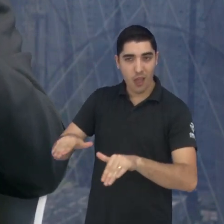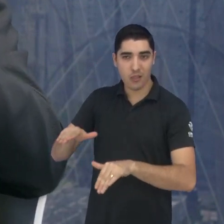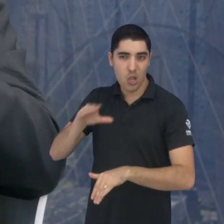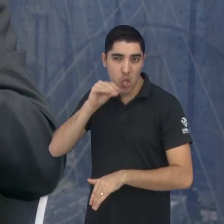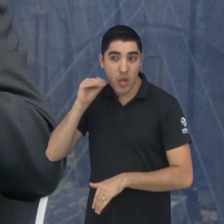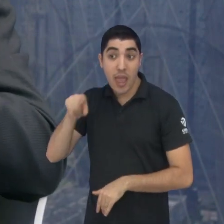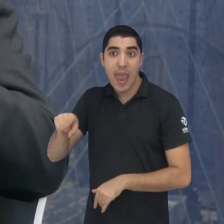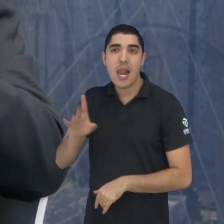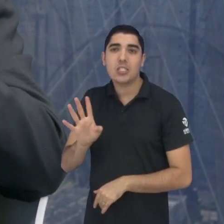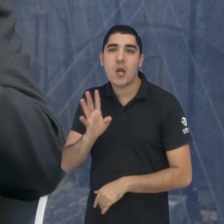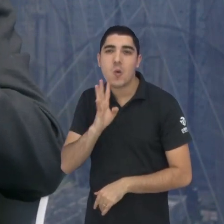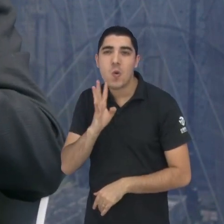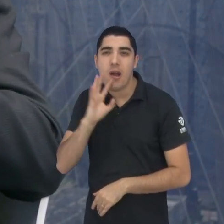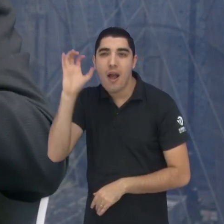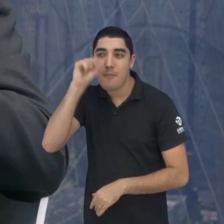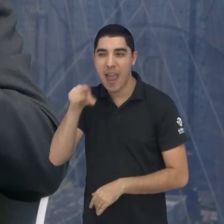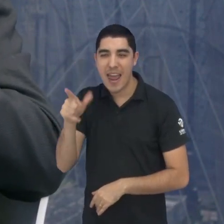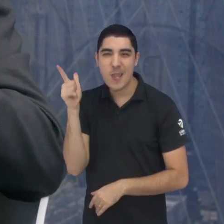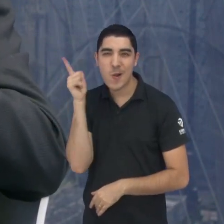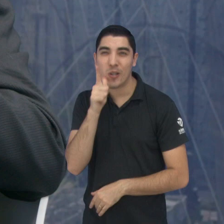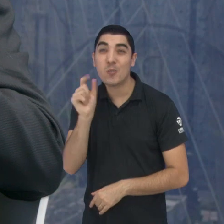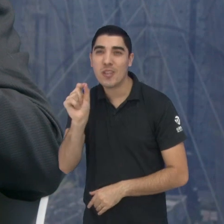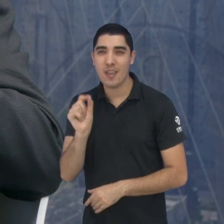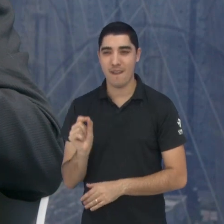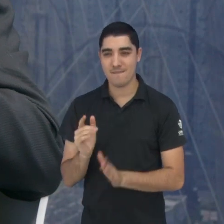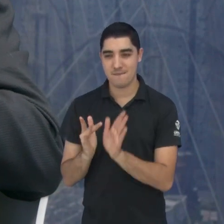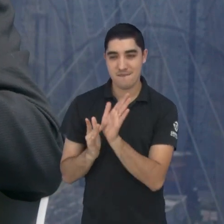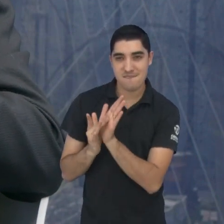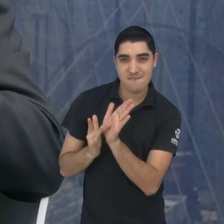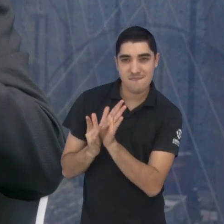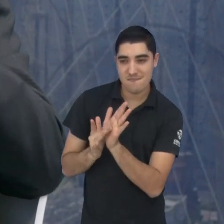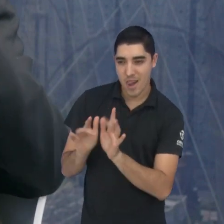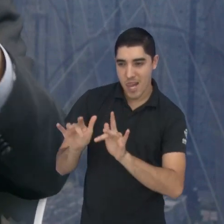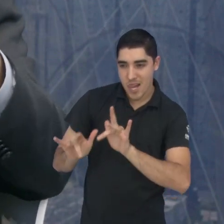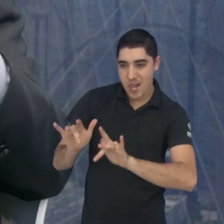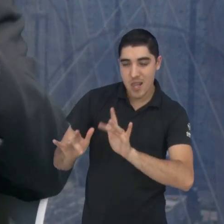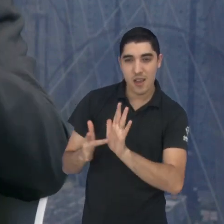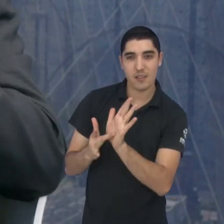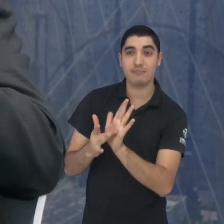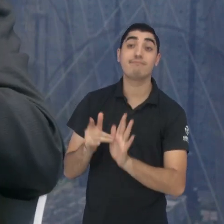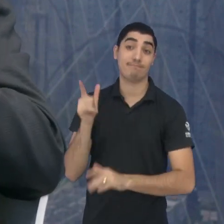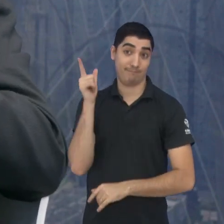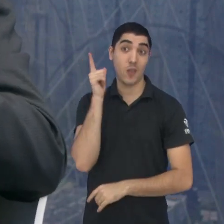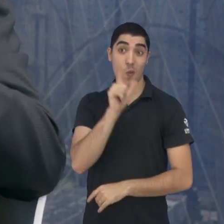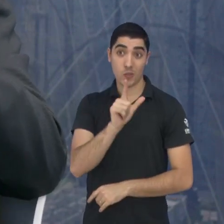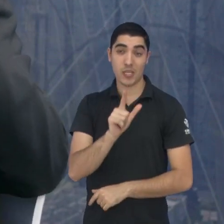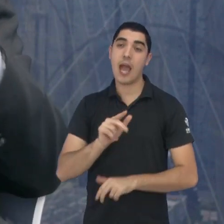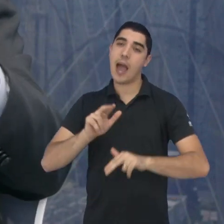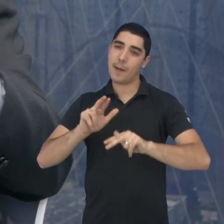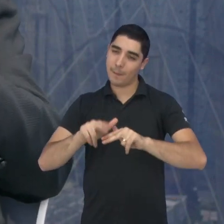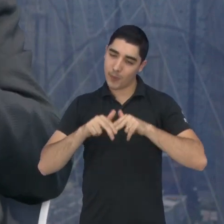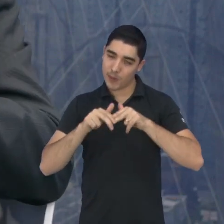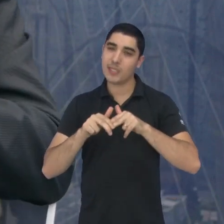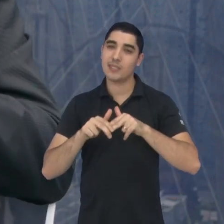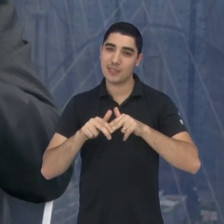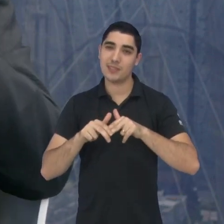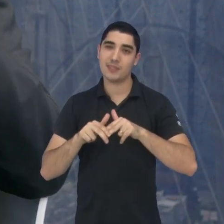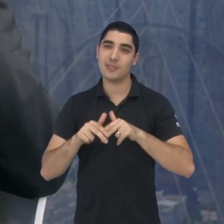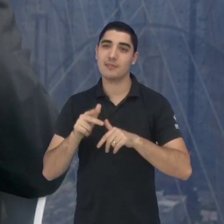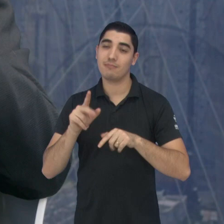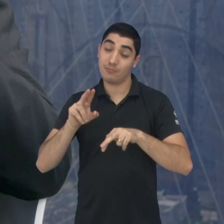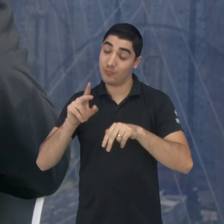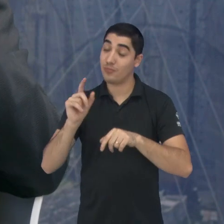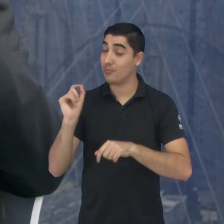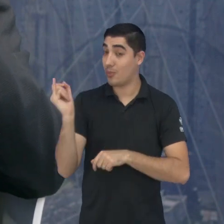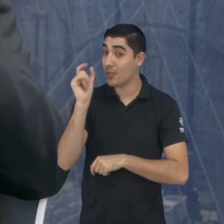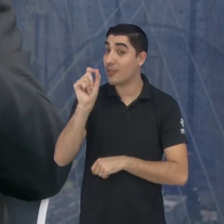e sabendo também burlar essas formas de controle. E obviamente, isso, voltamos a dizer,